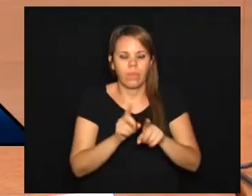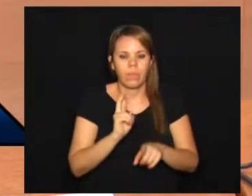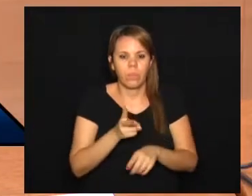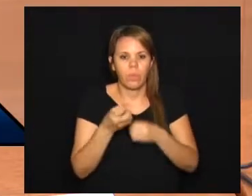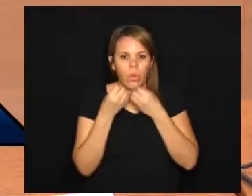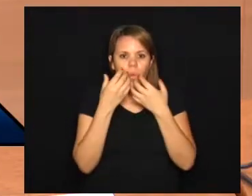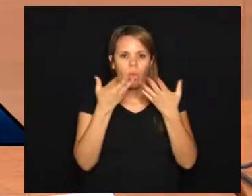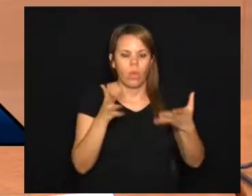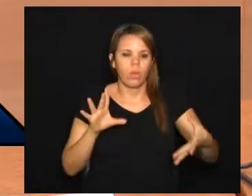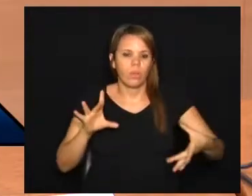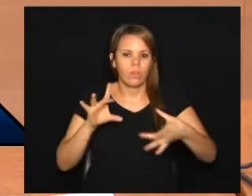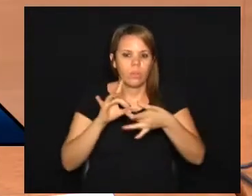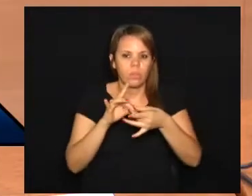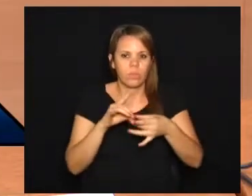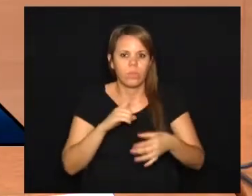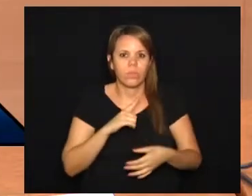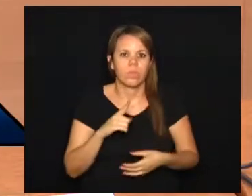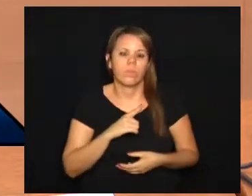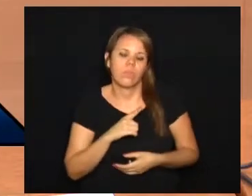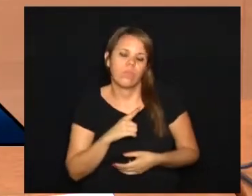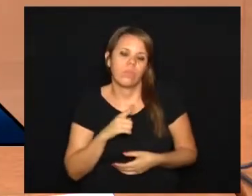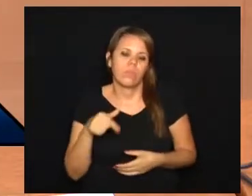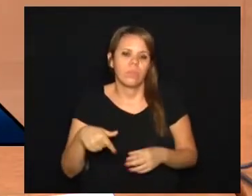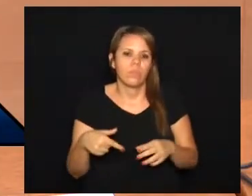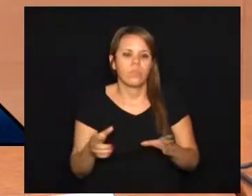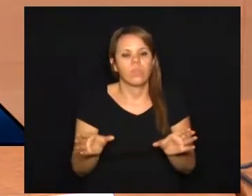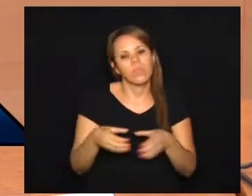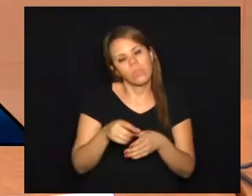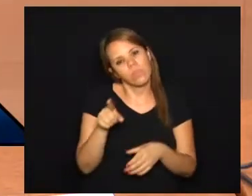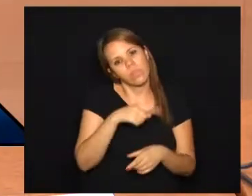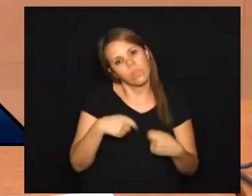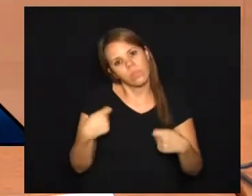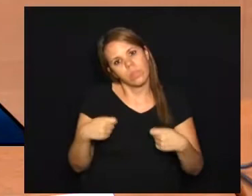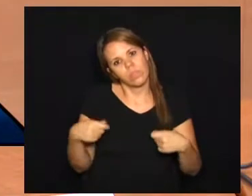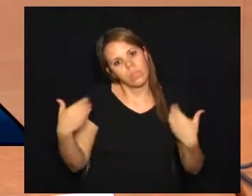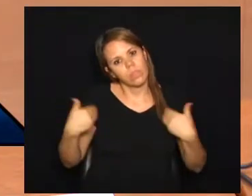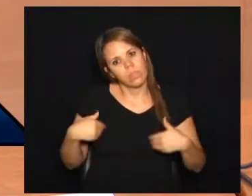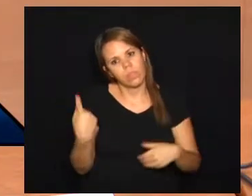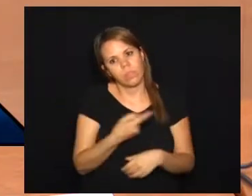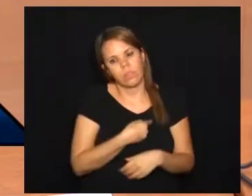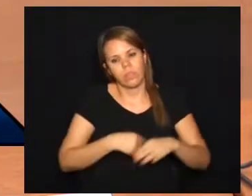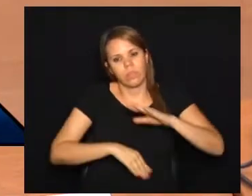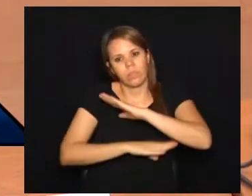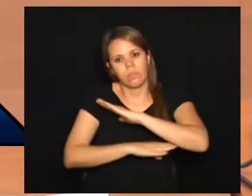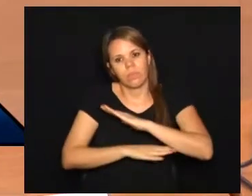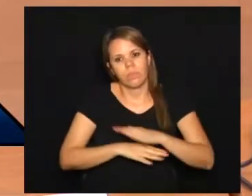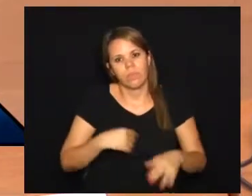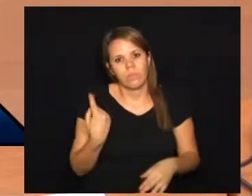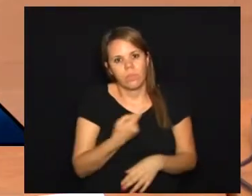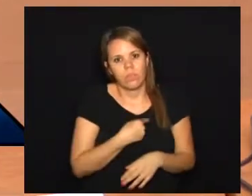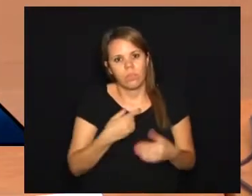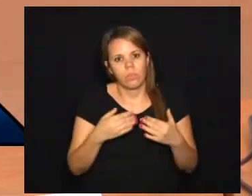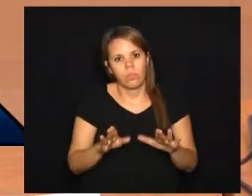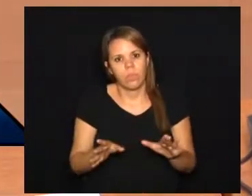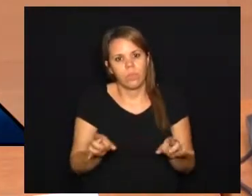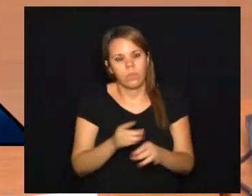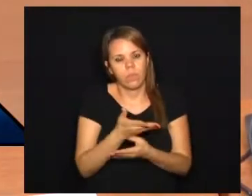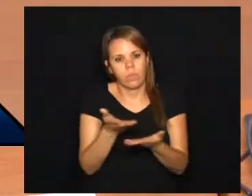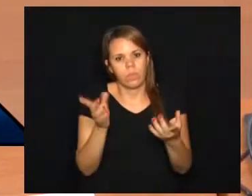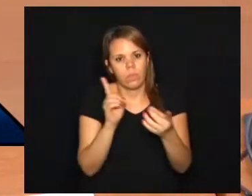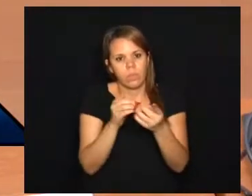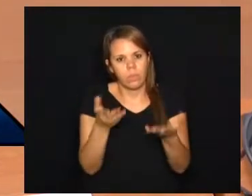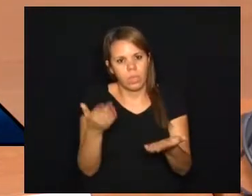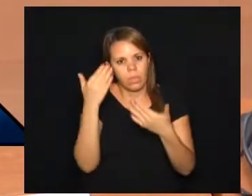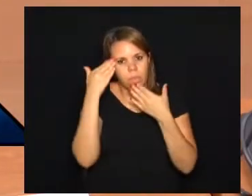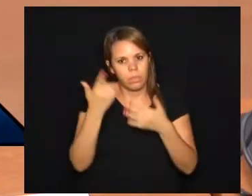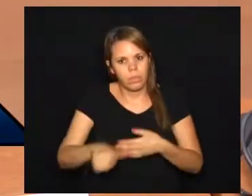também que é uma parceira que a gente tem na comissão aqui. O que vocês precisarem dessa comissão da casa, nós estamos aqui pronto a atender.